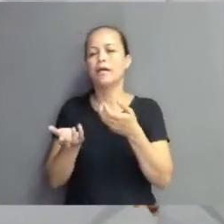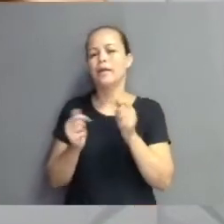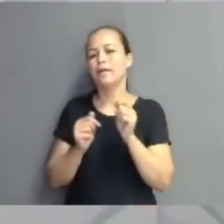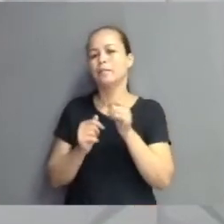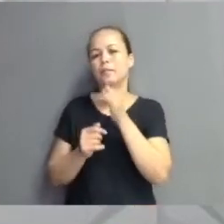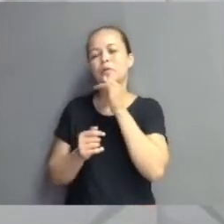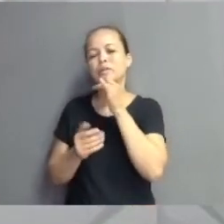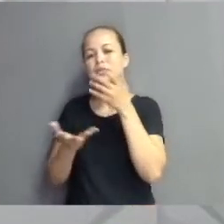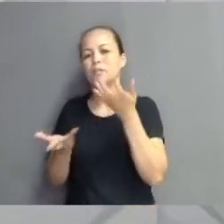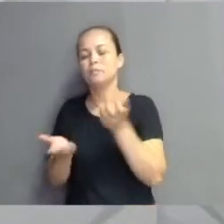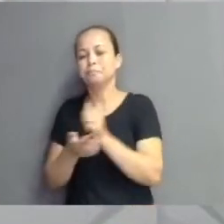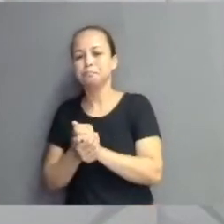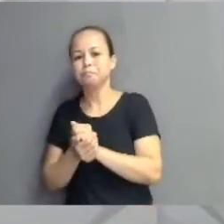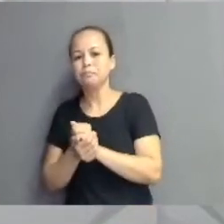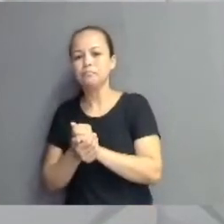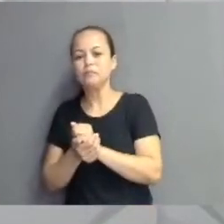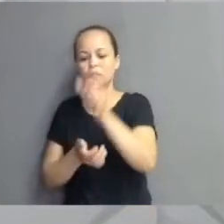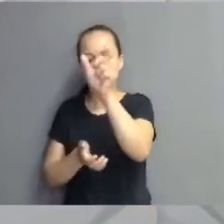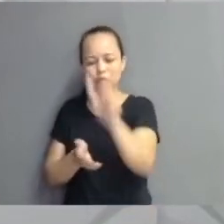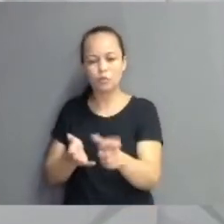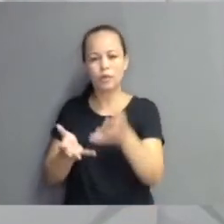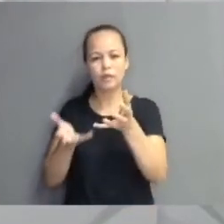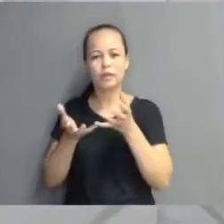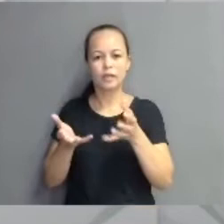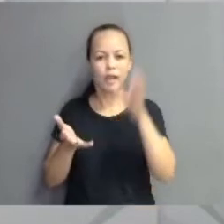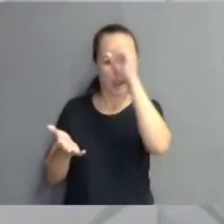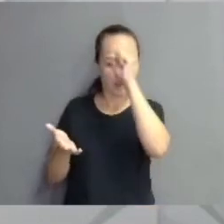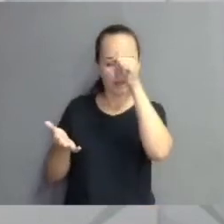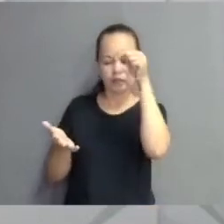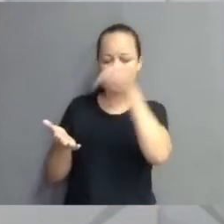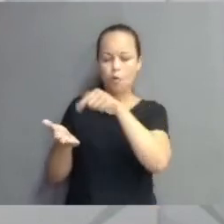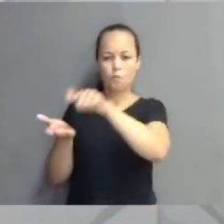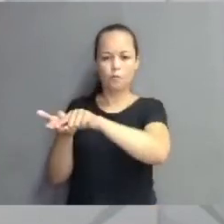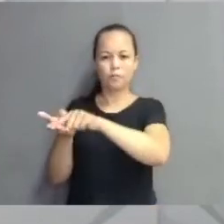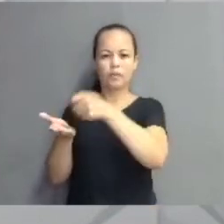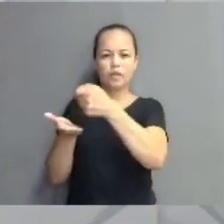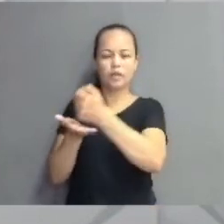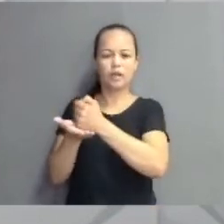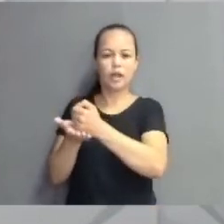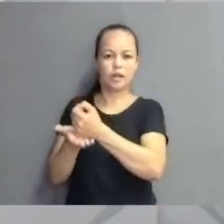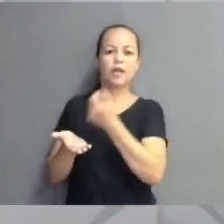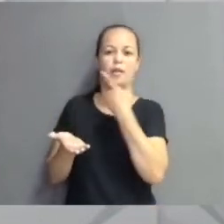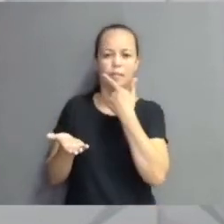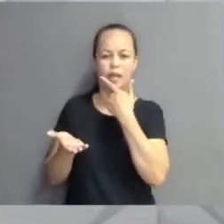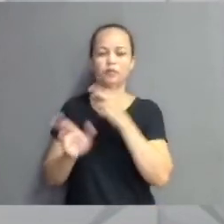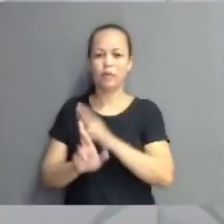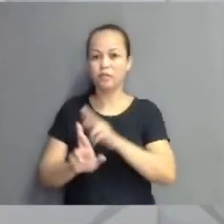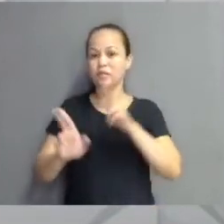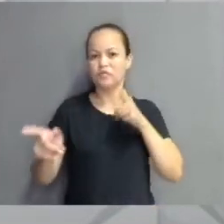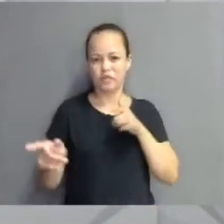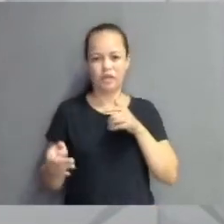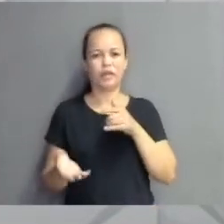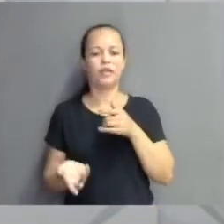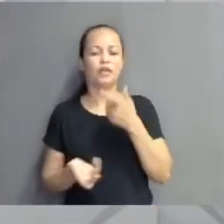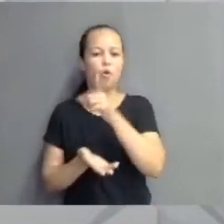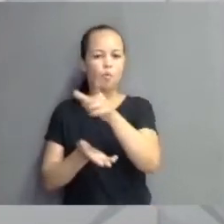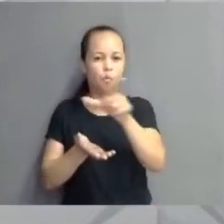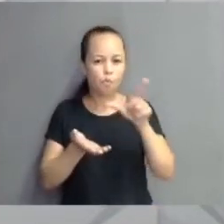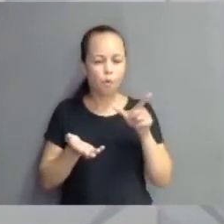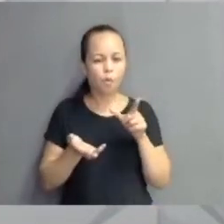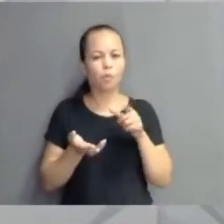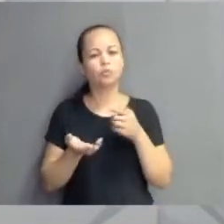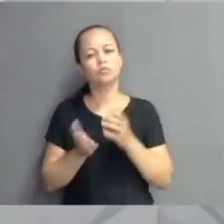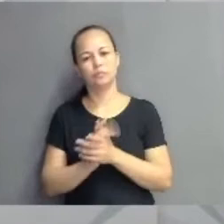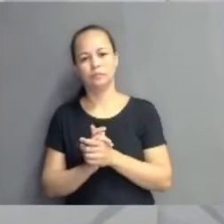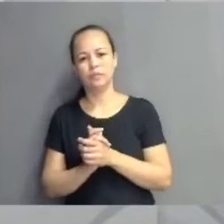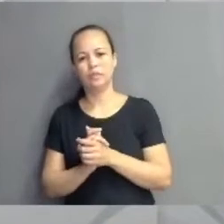remédio bom então a bula de remédio é um outro tipo de se ainda do textual o trouxe aqui para vocês alguns